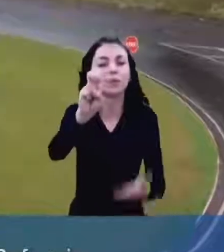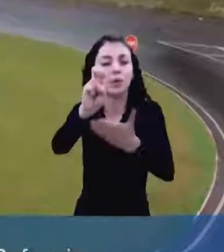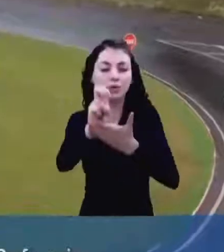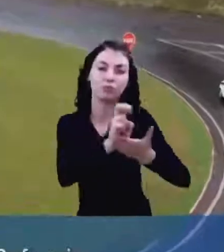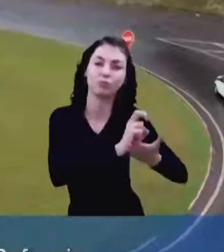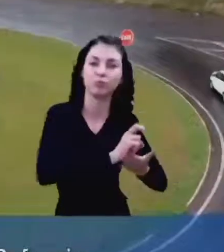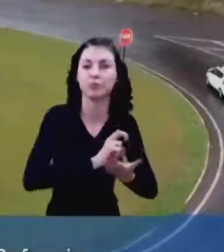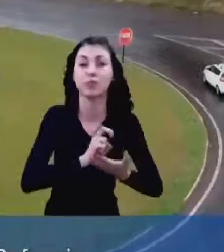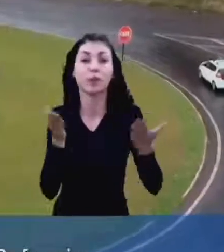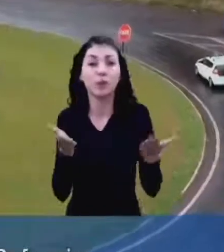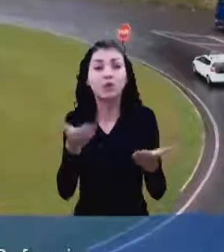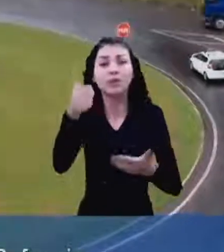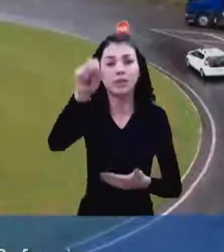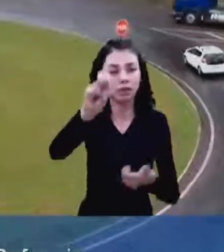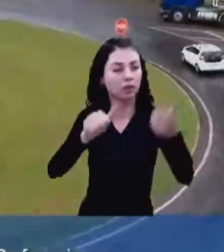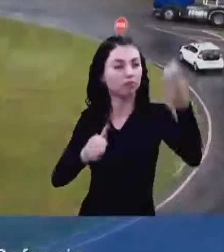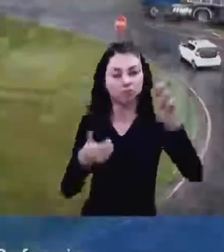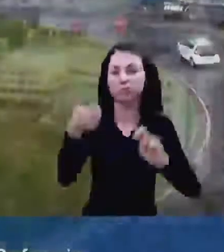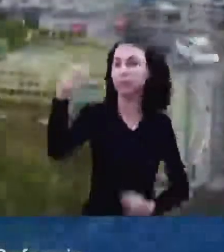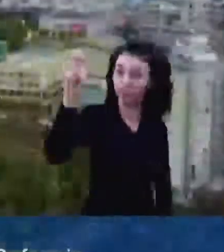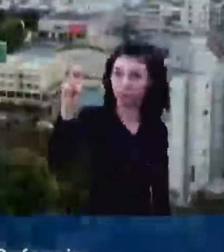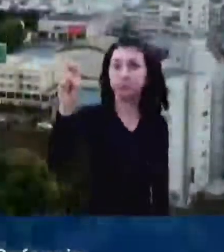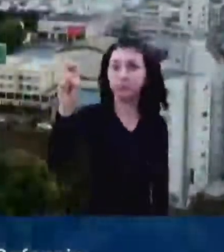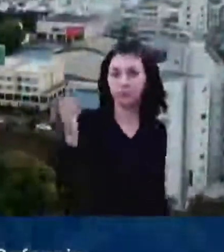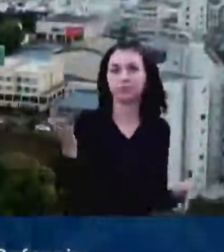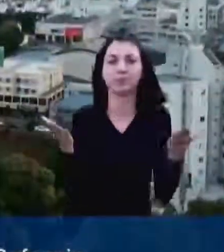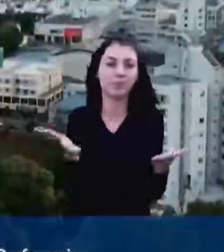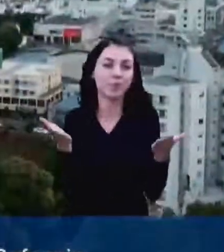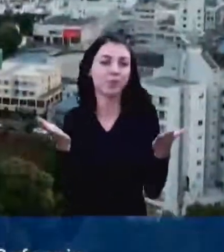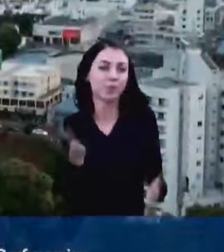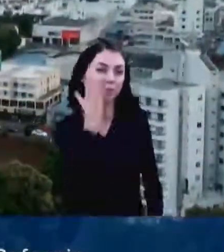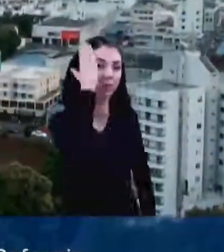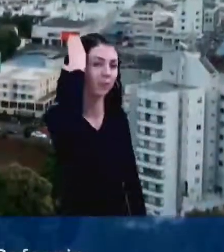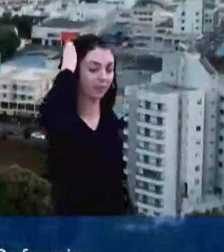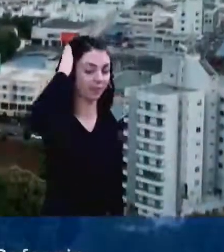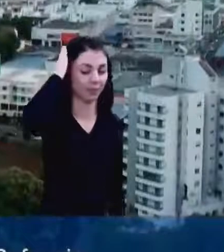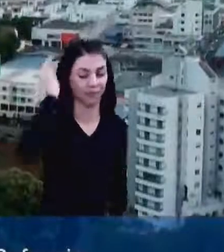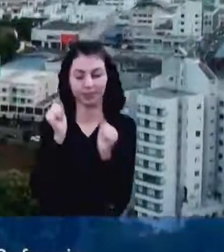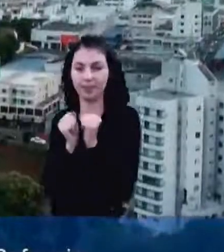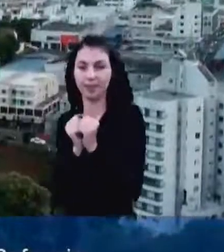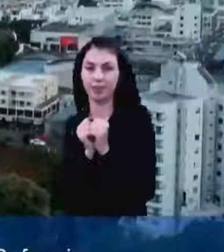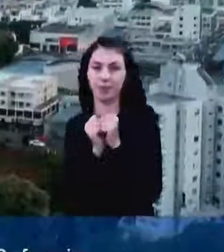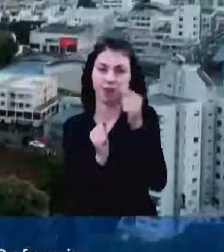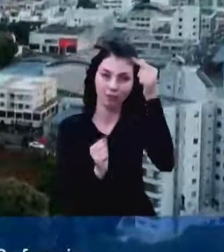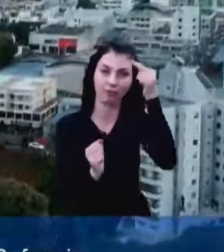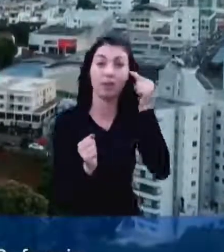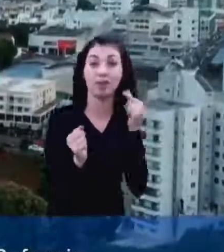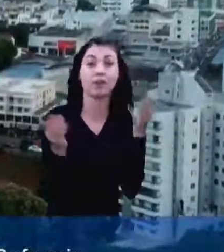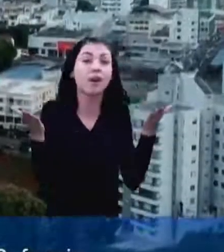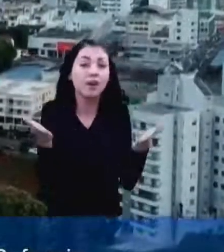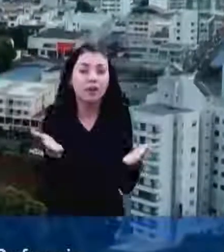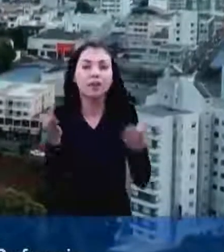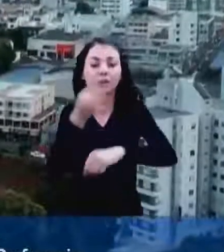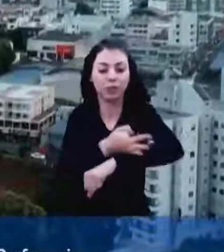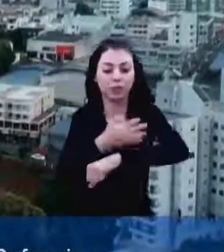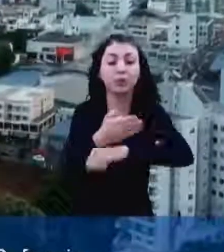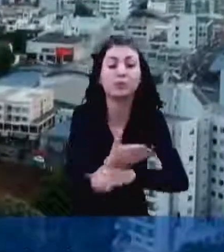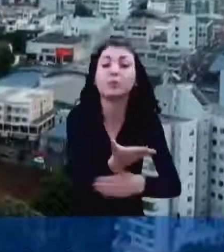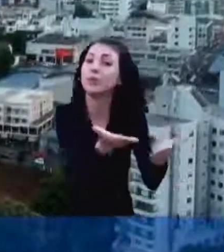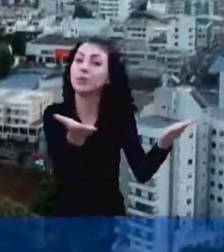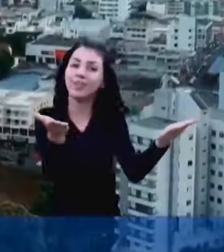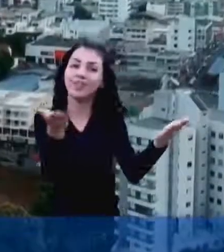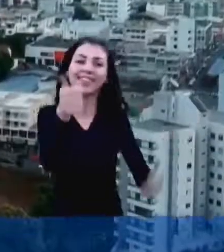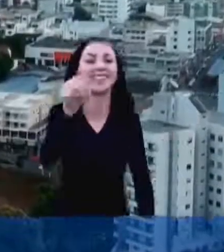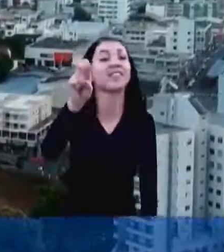no coração. Agora é 15, sim. Aires Tomazoni e Camilo